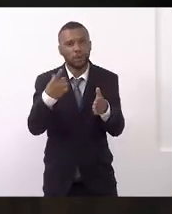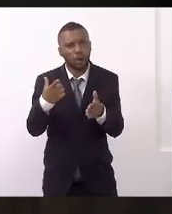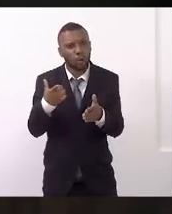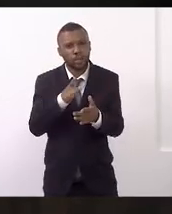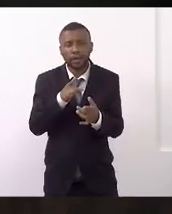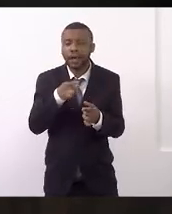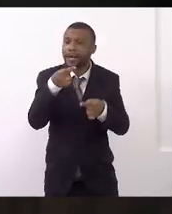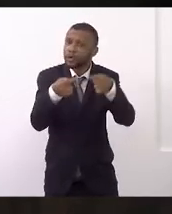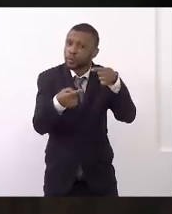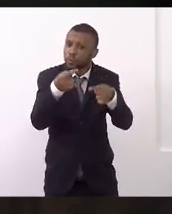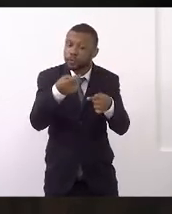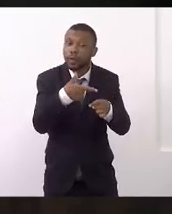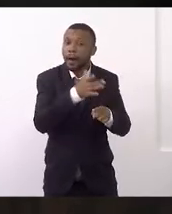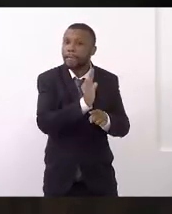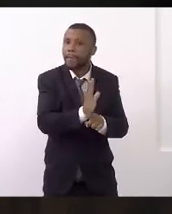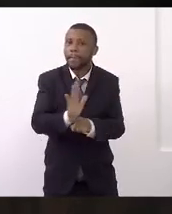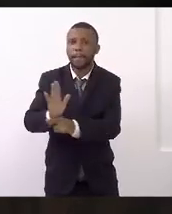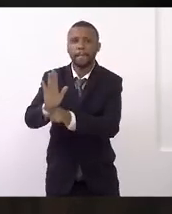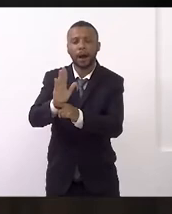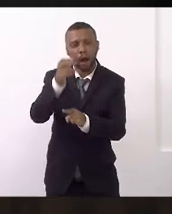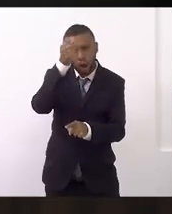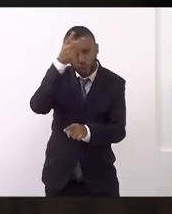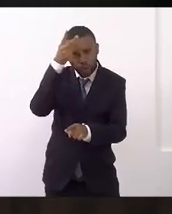questão da ajuda aos municípios. Está ok, Célia?